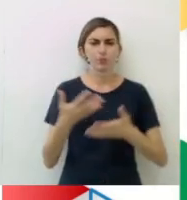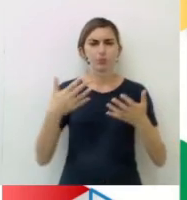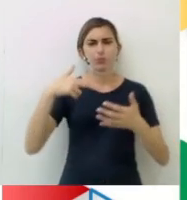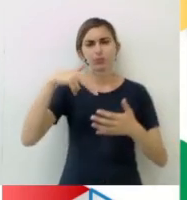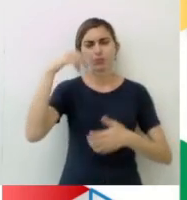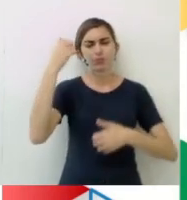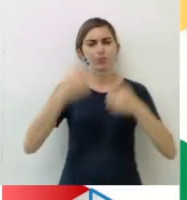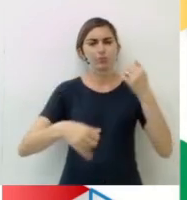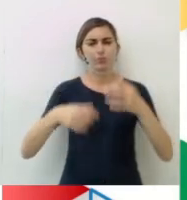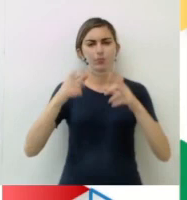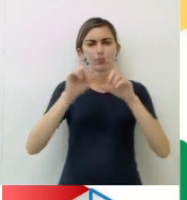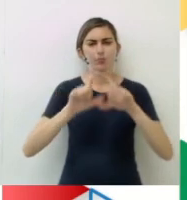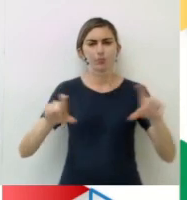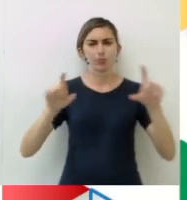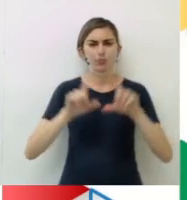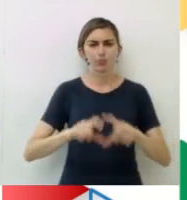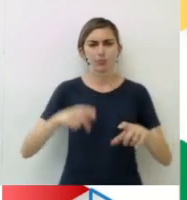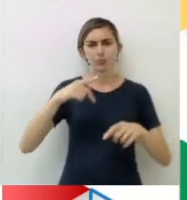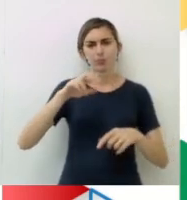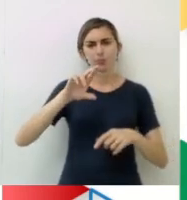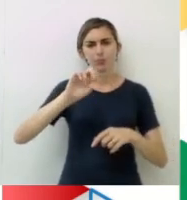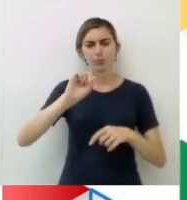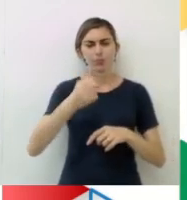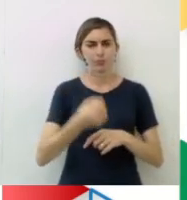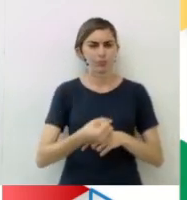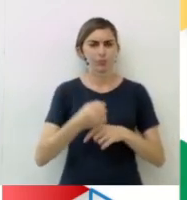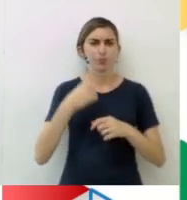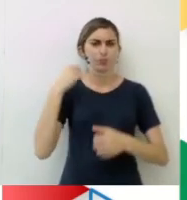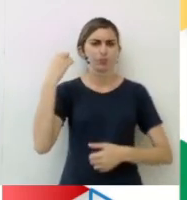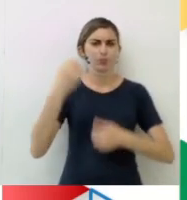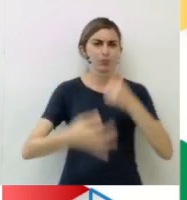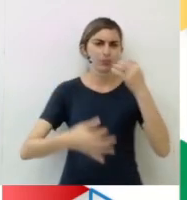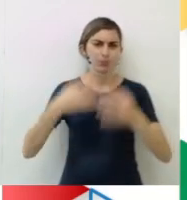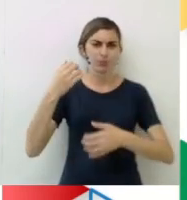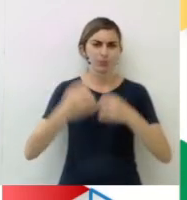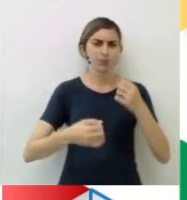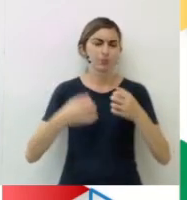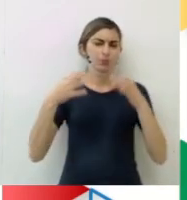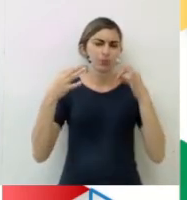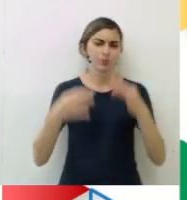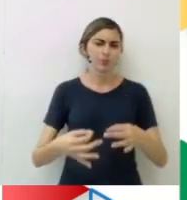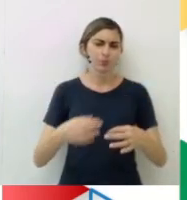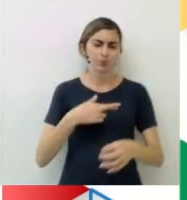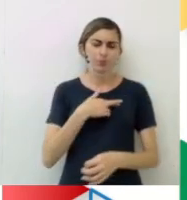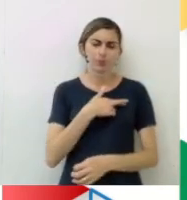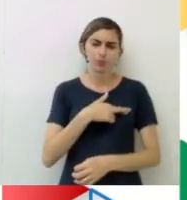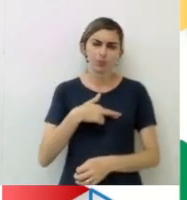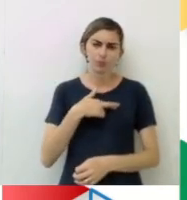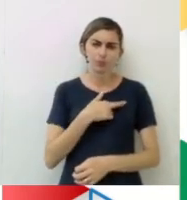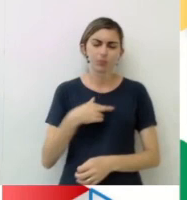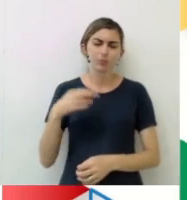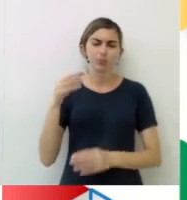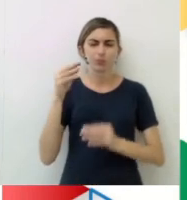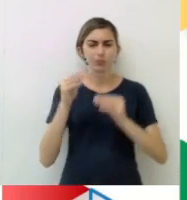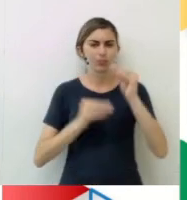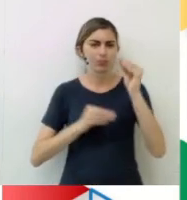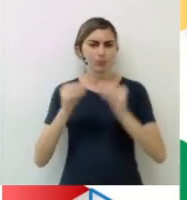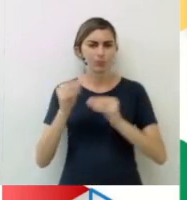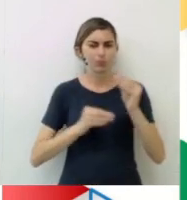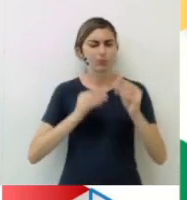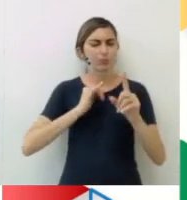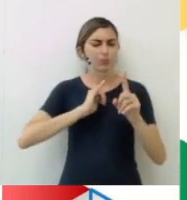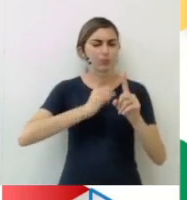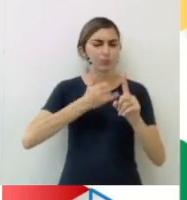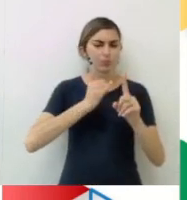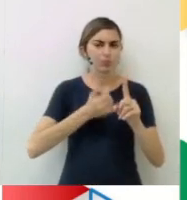narrativo que é escrito em prosa. O narrativo engloba justamente o romance, a novela, o